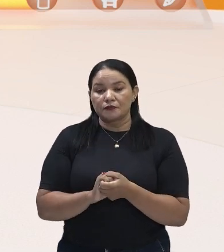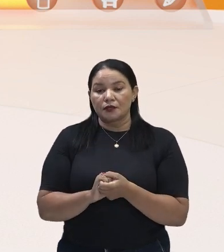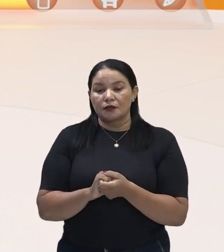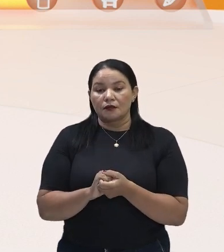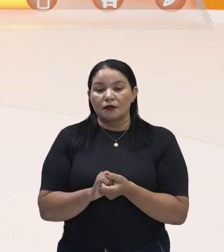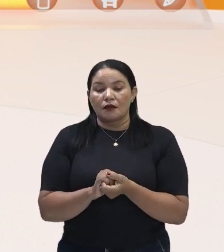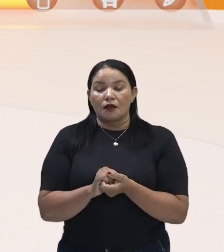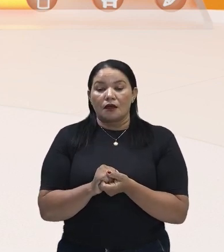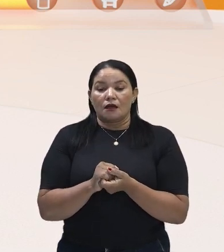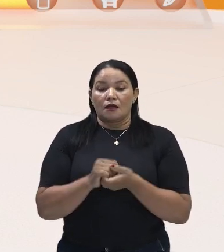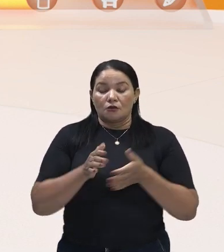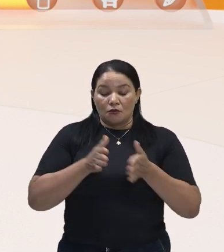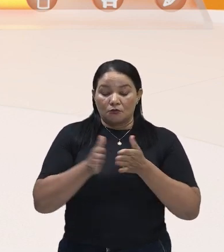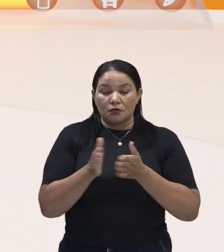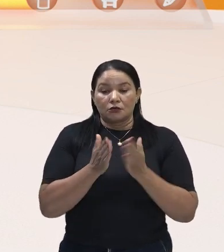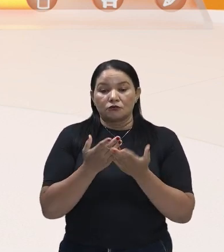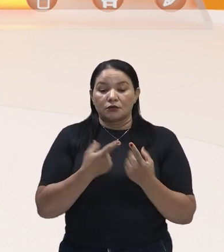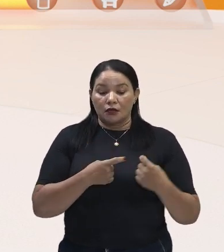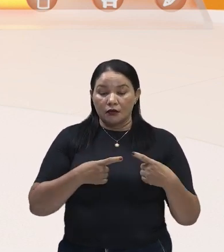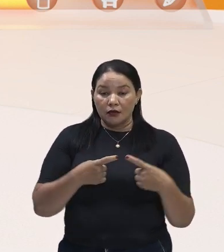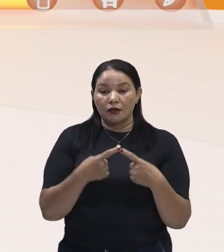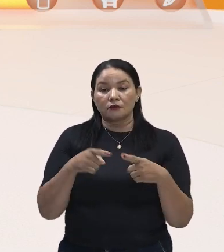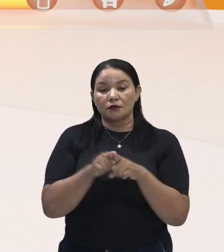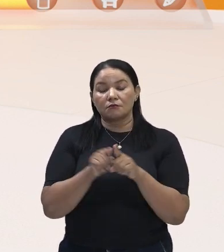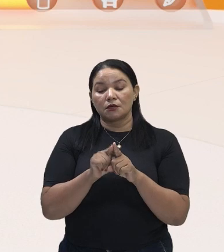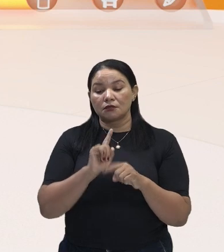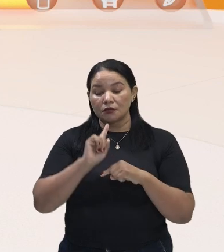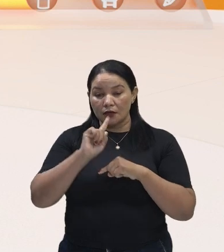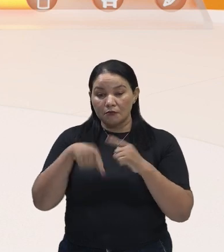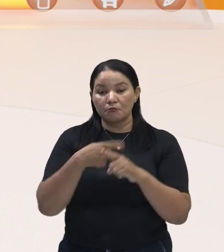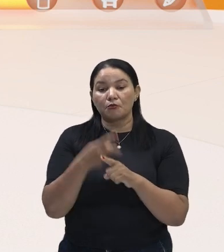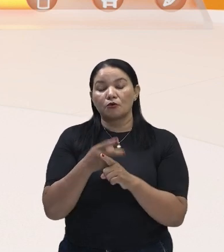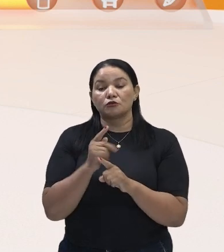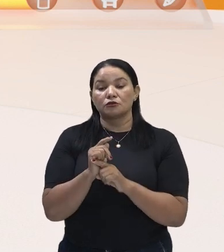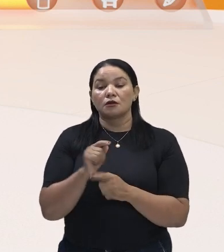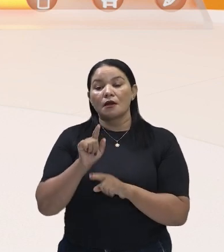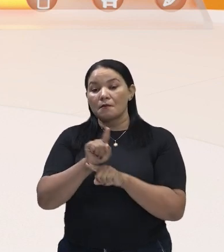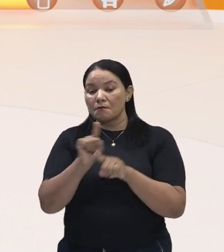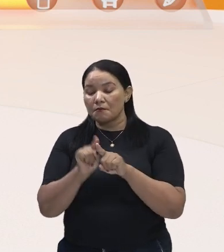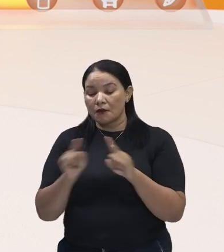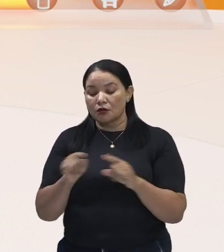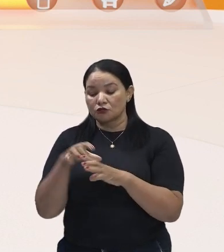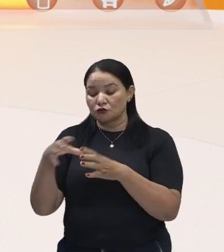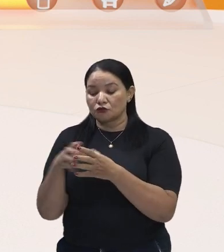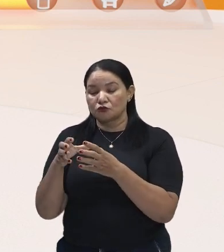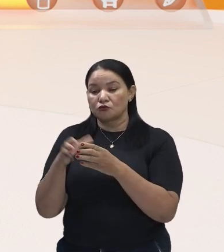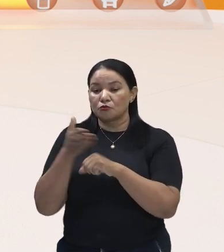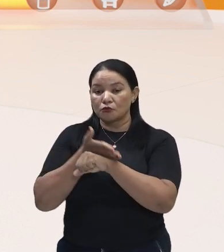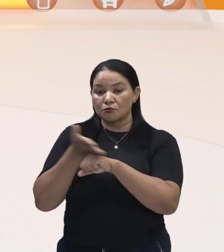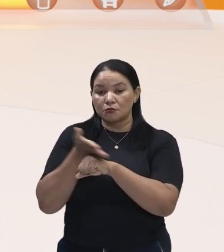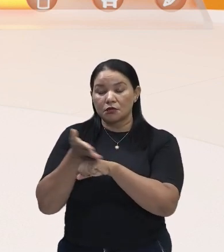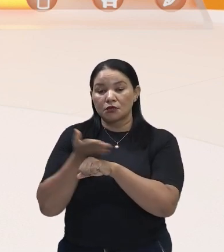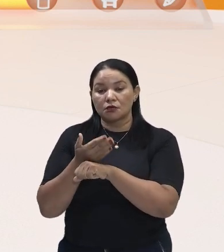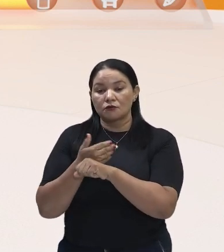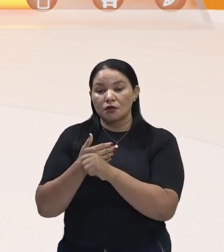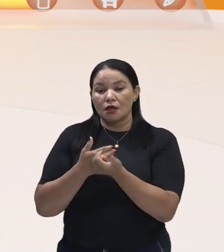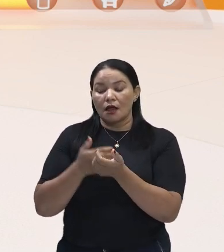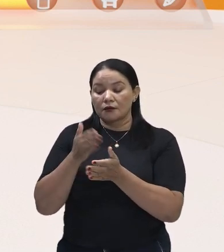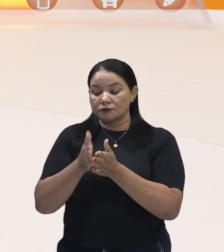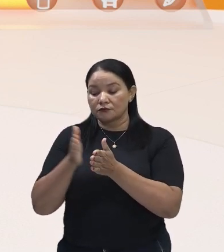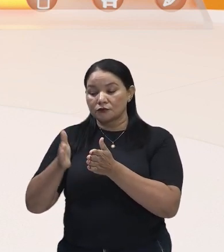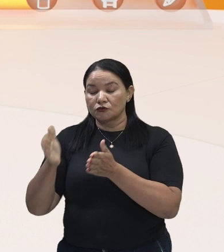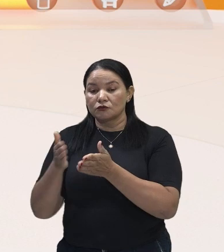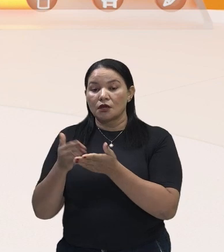guerra e posterior a ela para o governo, enquanto que os brancos, como eles estavam segmentados em diferentes